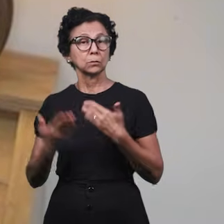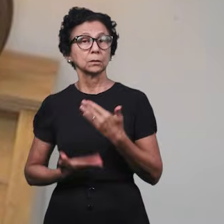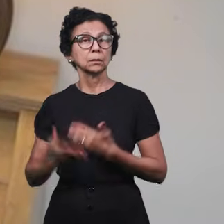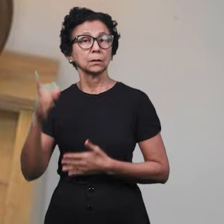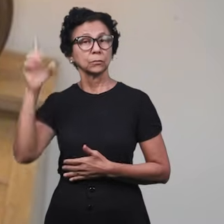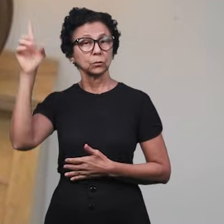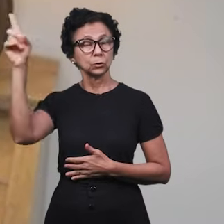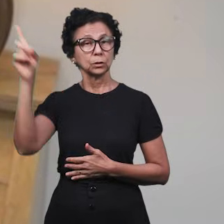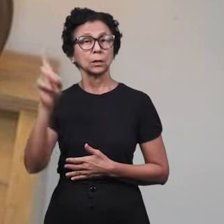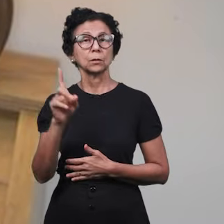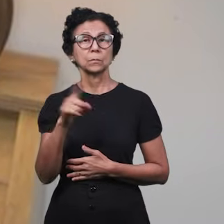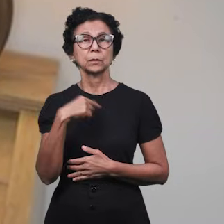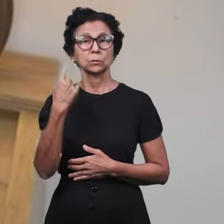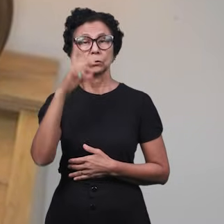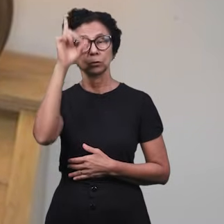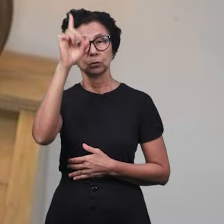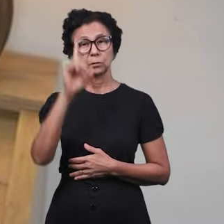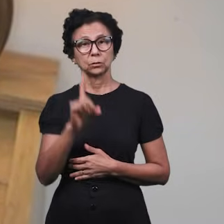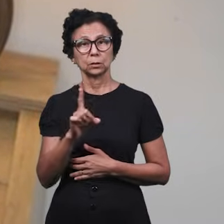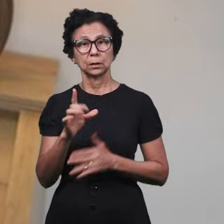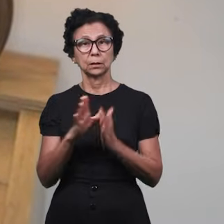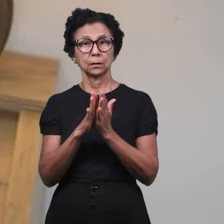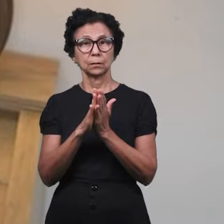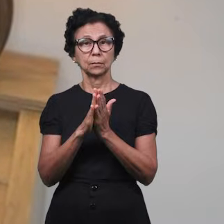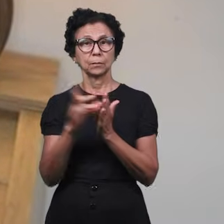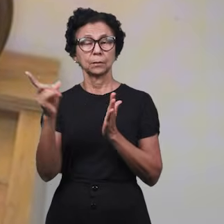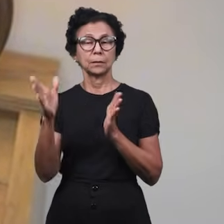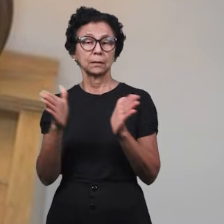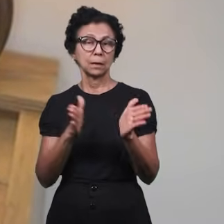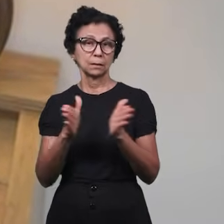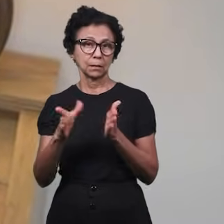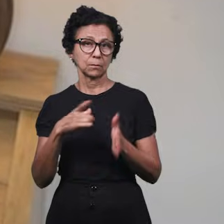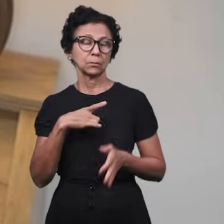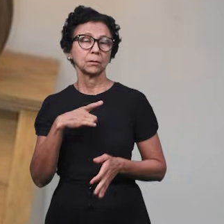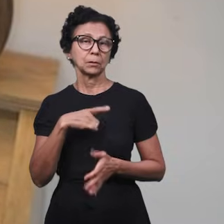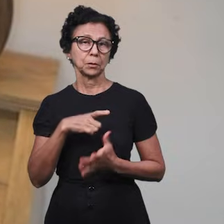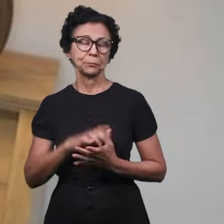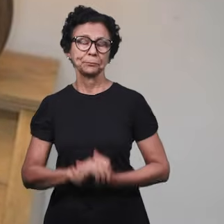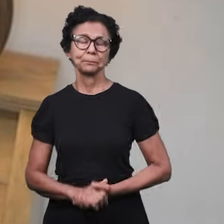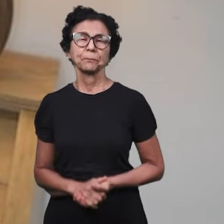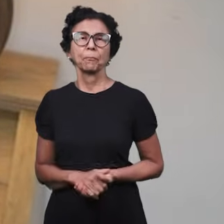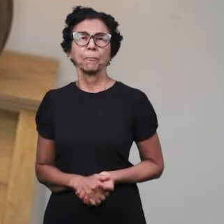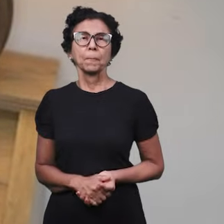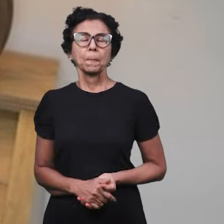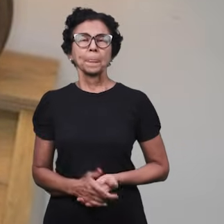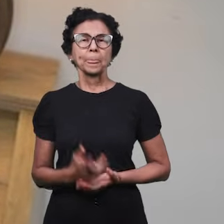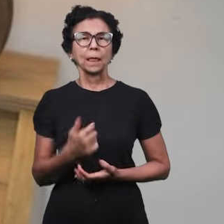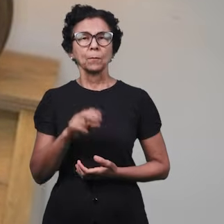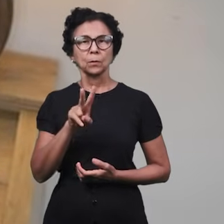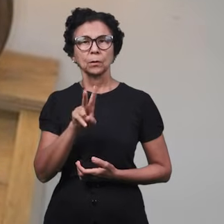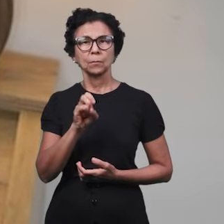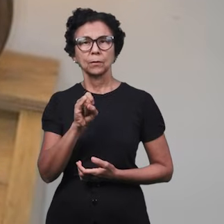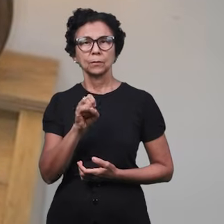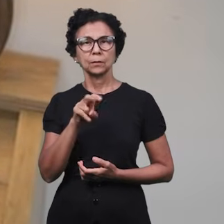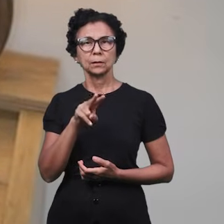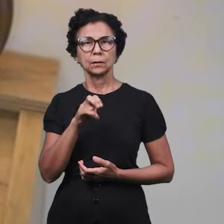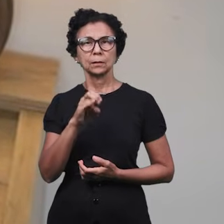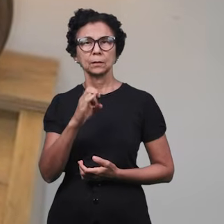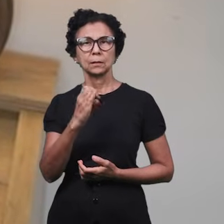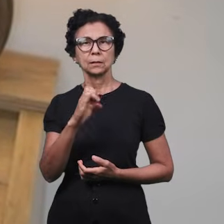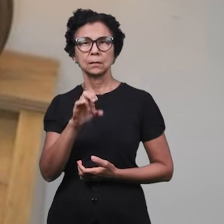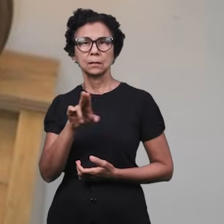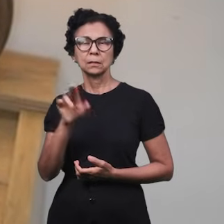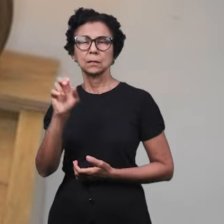Deus acessível a todos. Bom, meu nome é Vinícius, eu faço parte aqui do trabalho de acessibilidade da região São